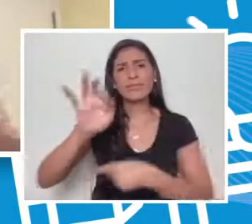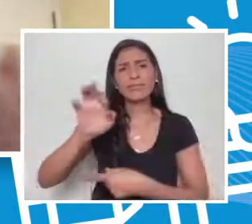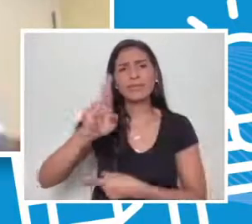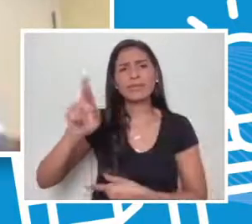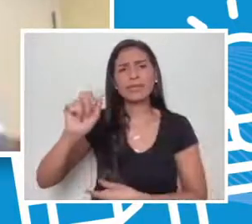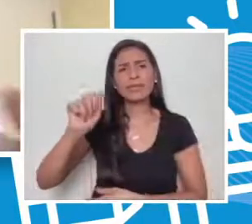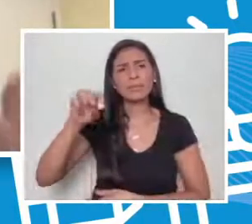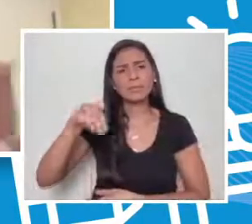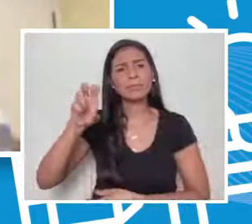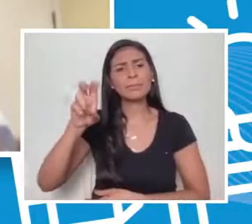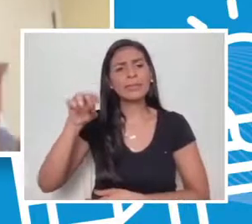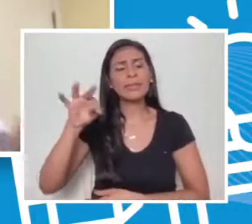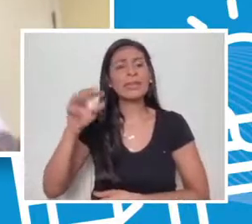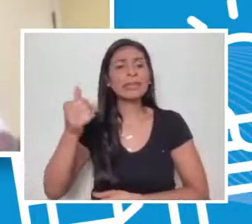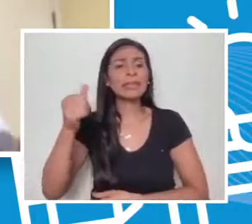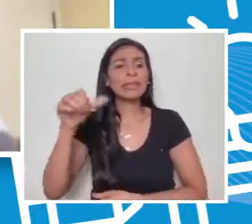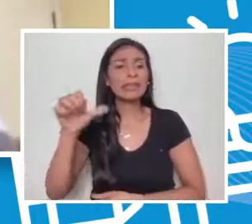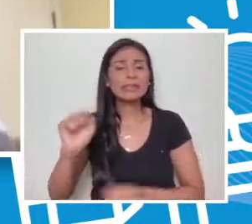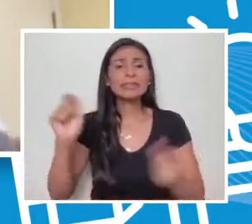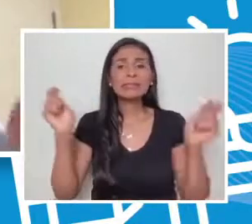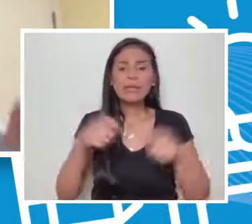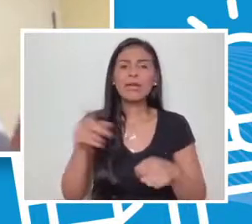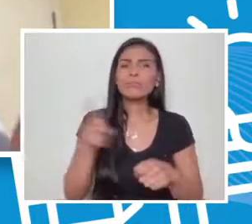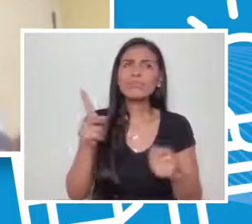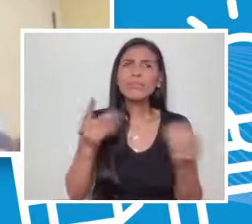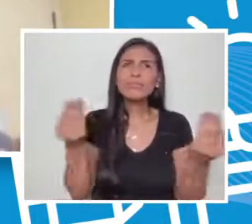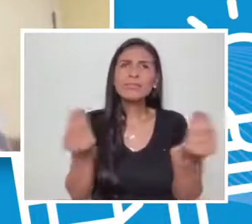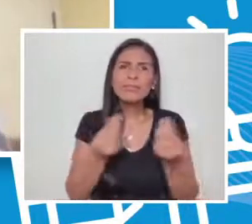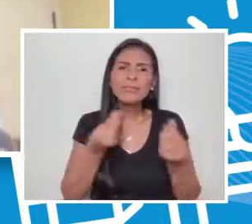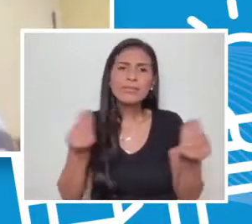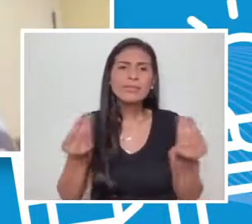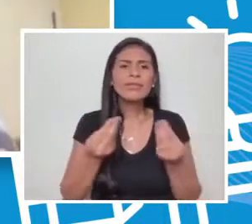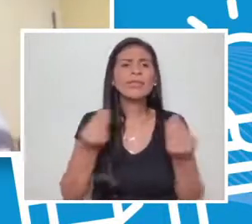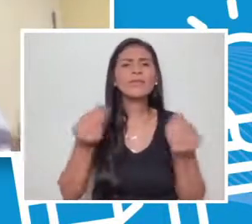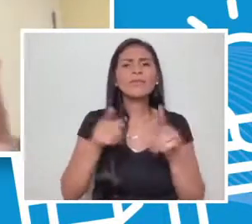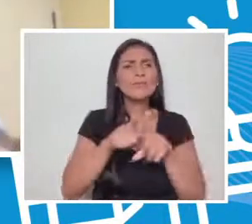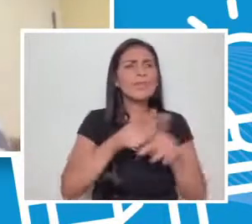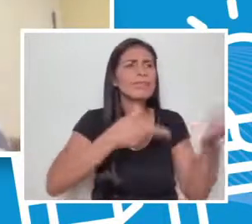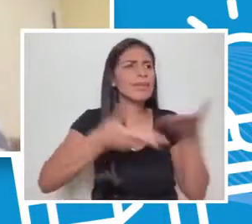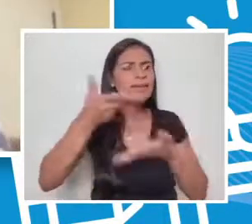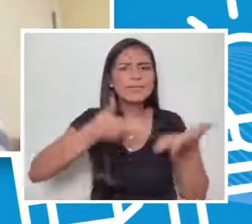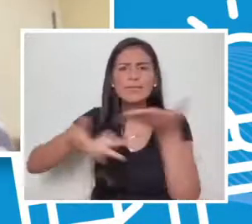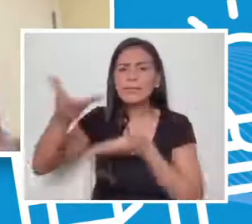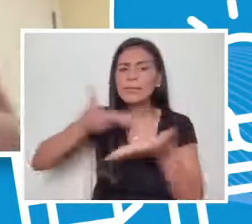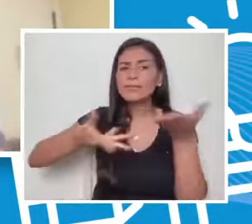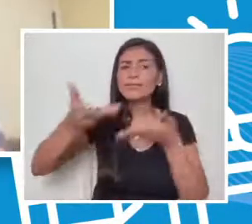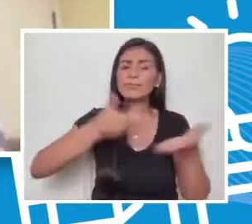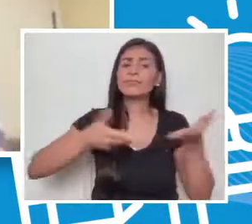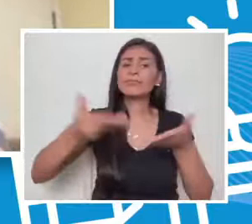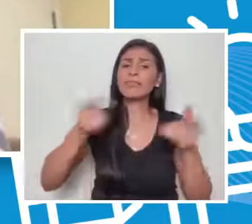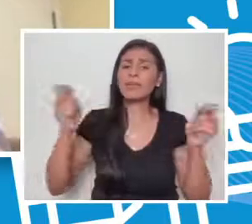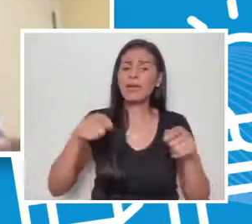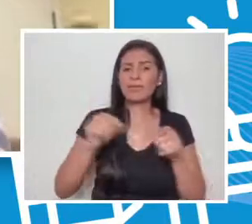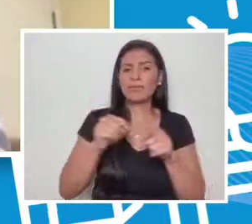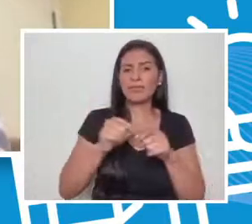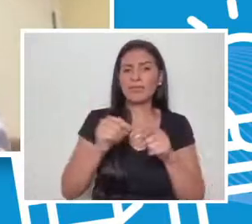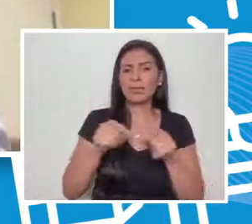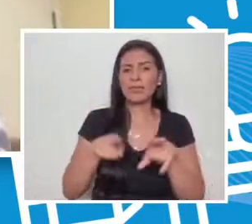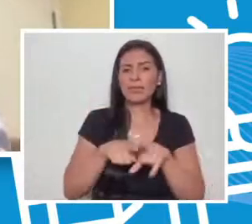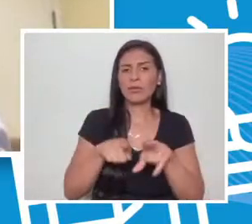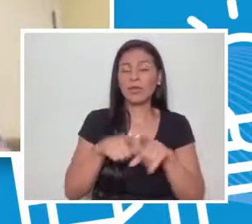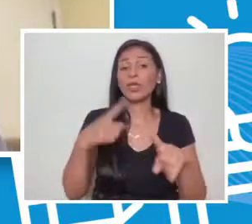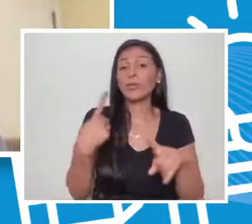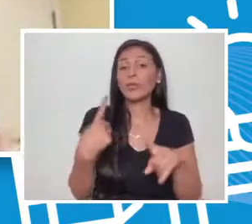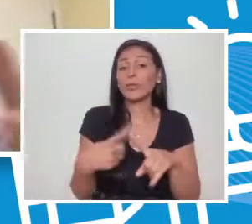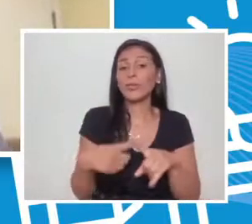muito mais personalizado. Eu acho que até a interação pessoa a pessoa se torna mais efetiva. Quer dizer, o professor deixa de, por exemplo, se usa instrumento de